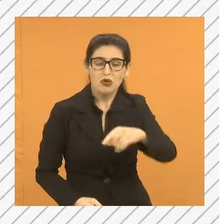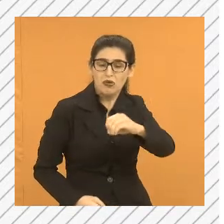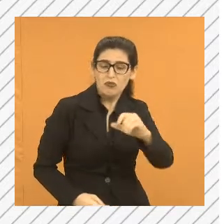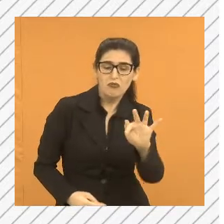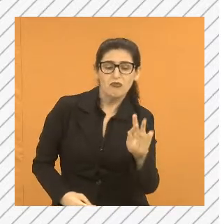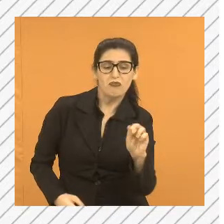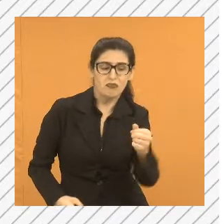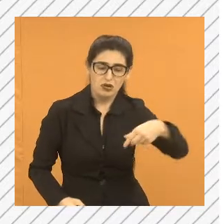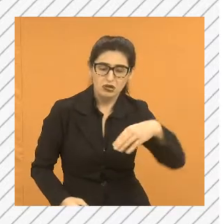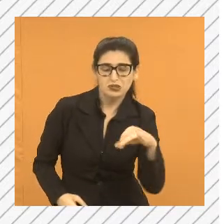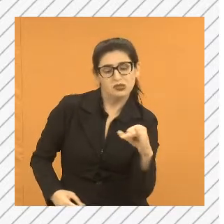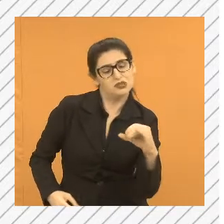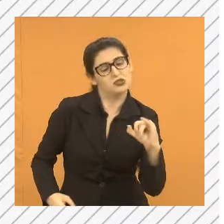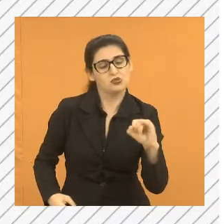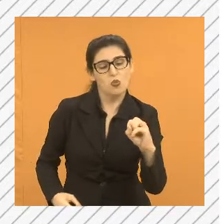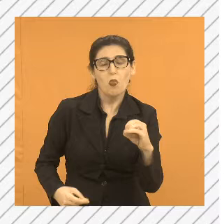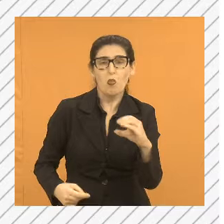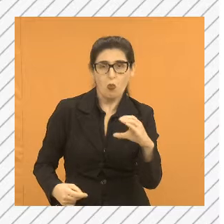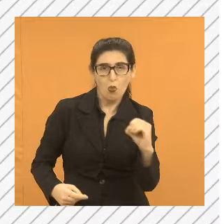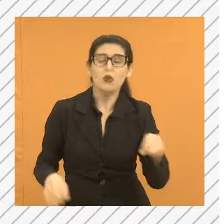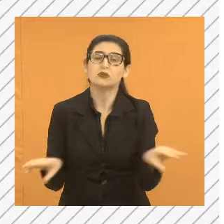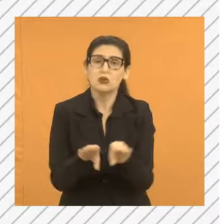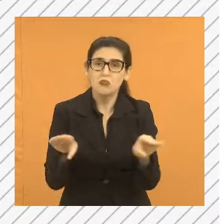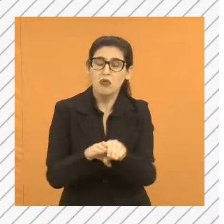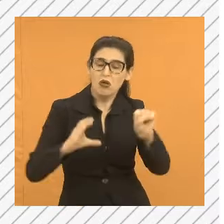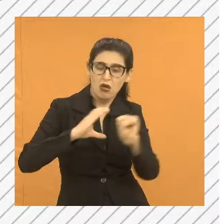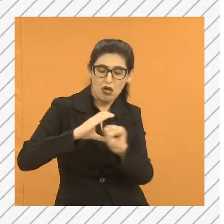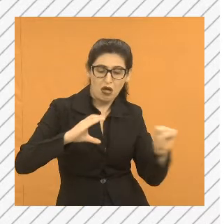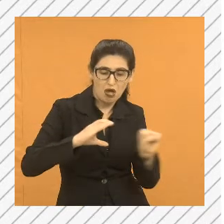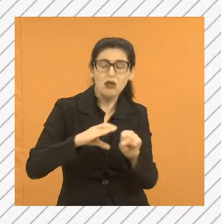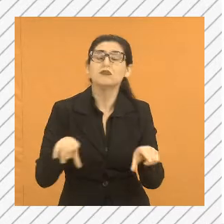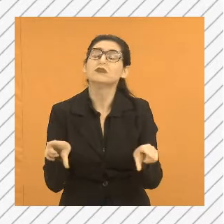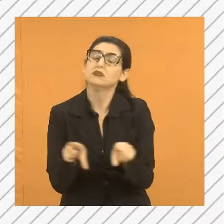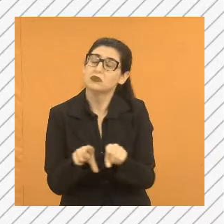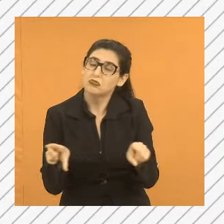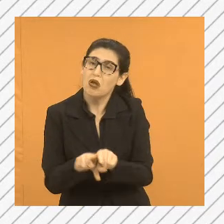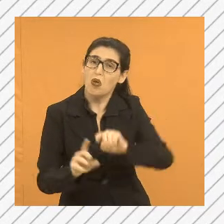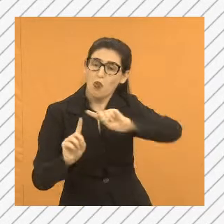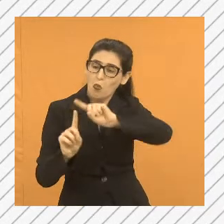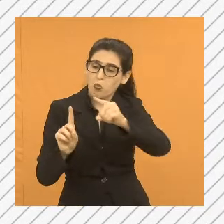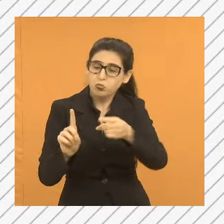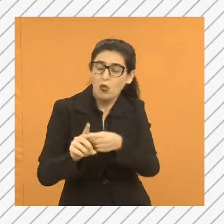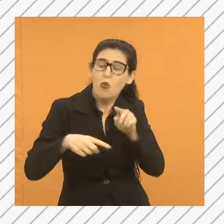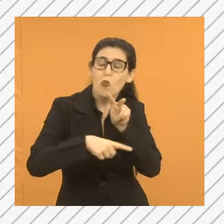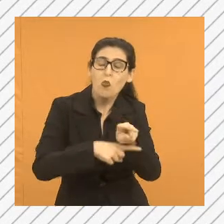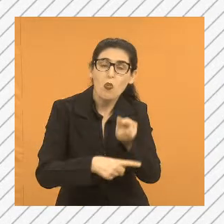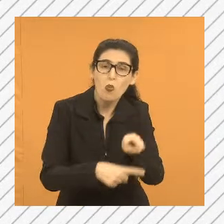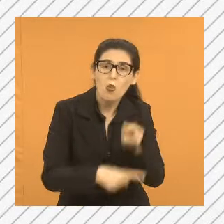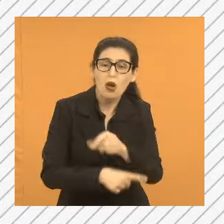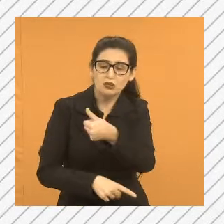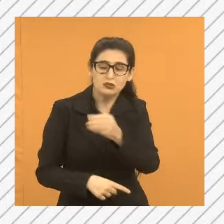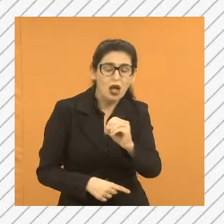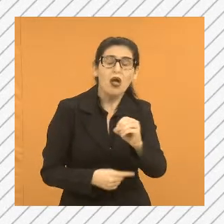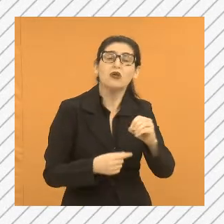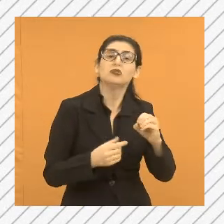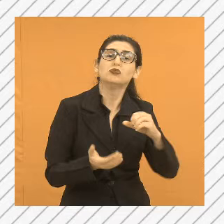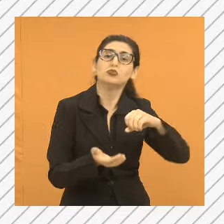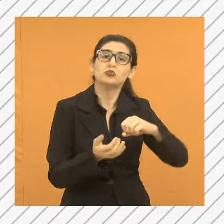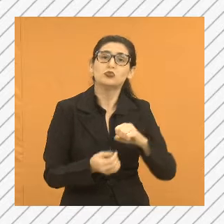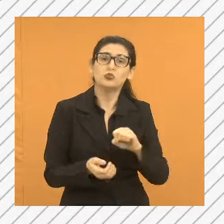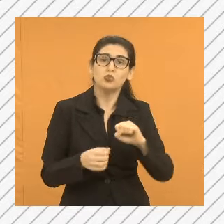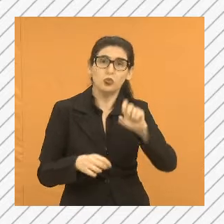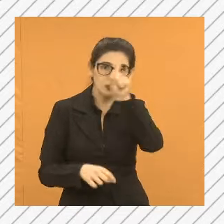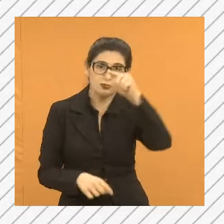Casa, e a unidade de cuidados intermediários neonatal, 10 leitos no Hospital São Francisco.